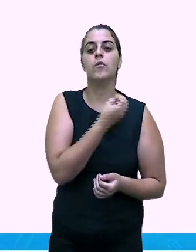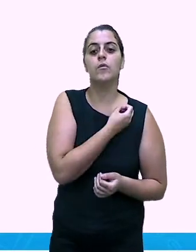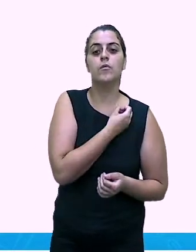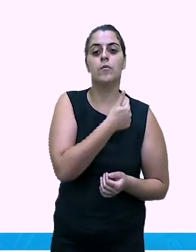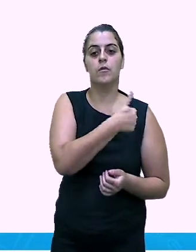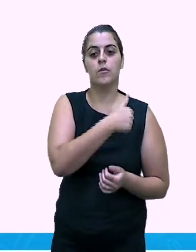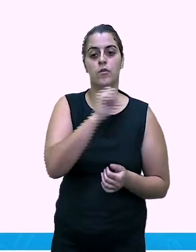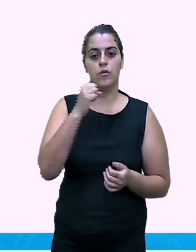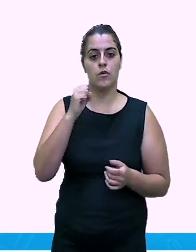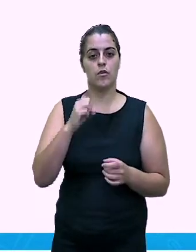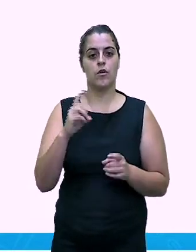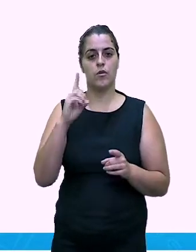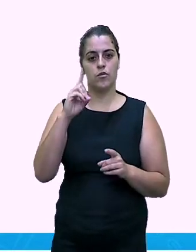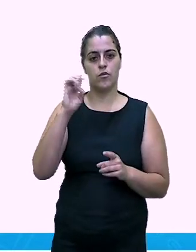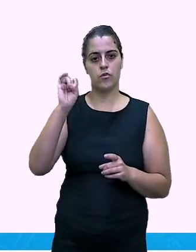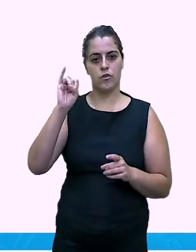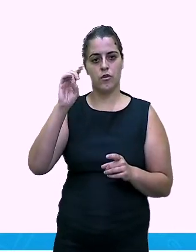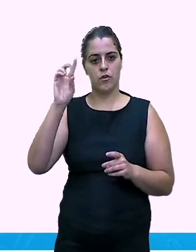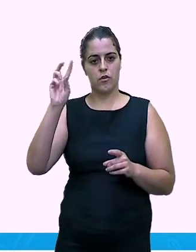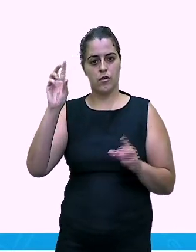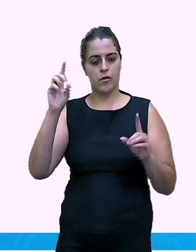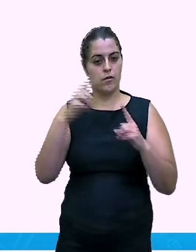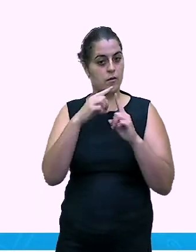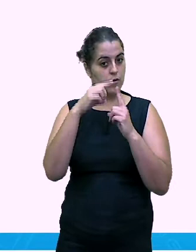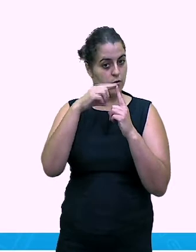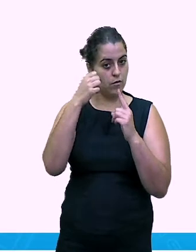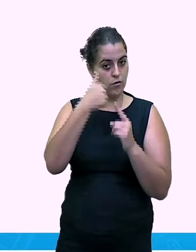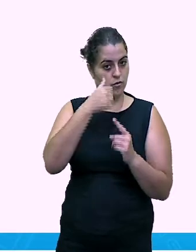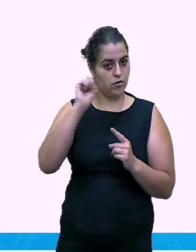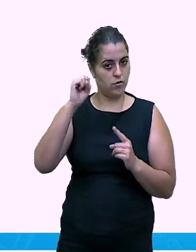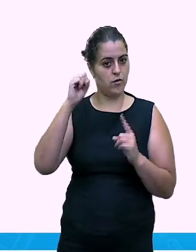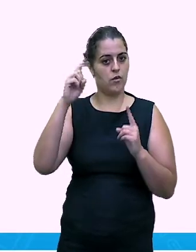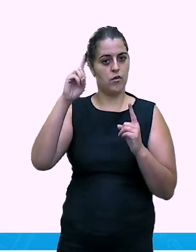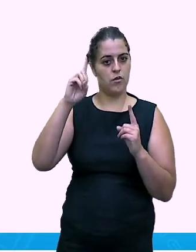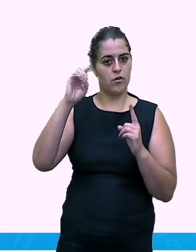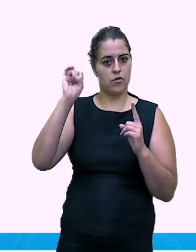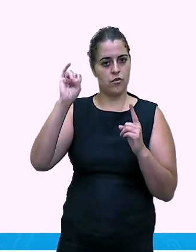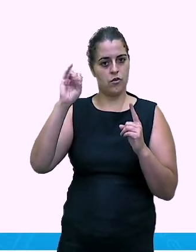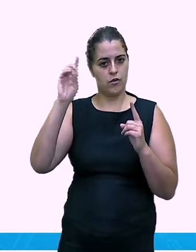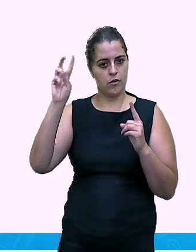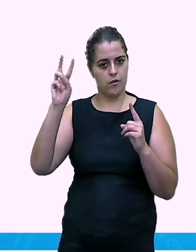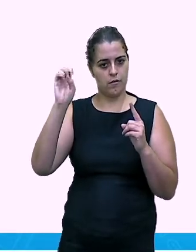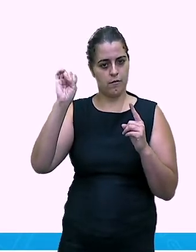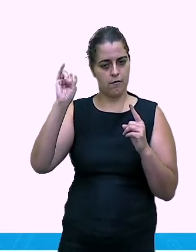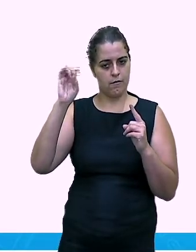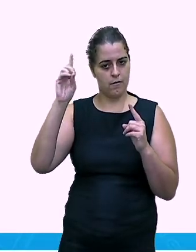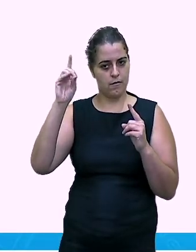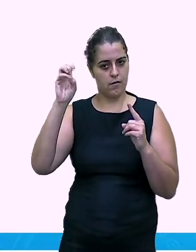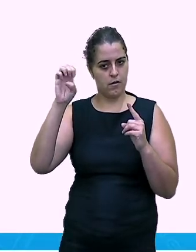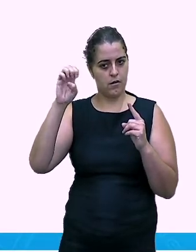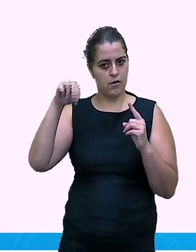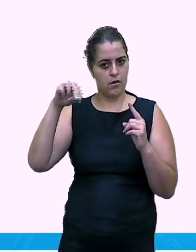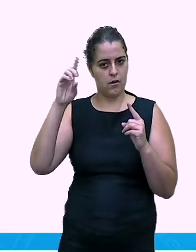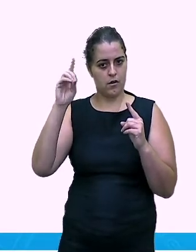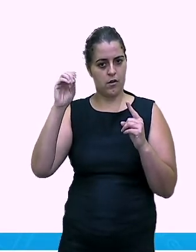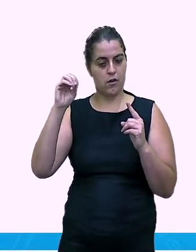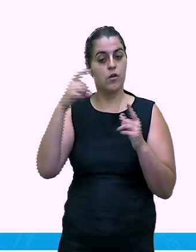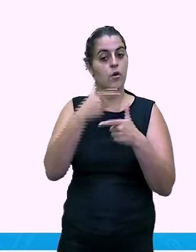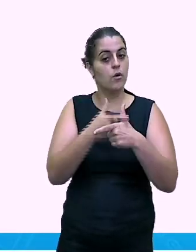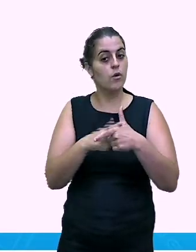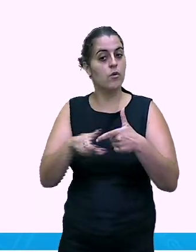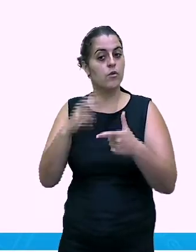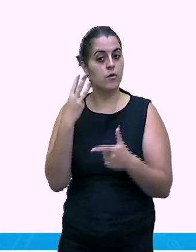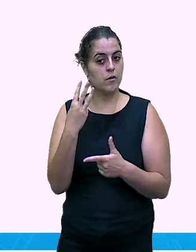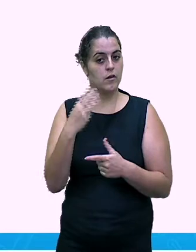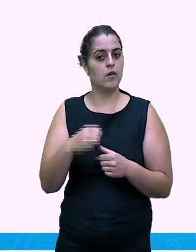é o dividendo. O número 3 nós teremos o divisor, ou seja, quantas vezes nós vamos